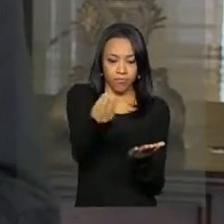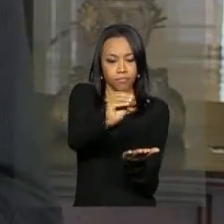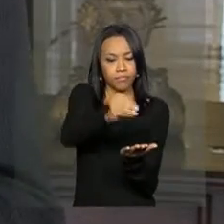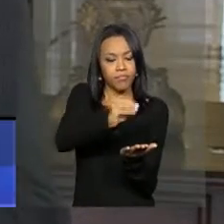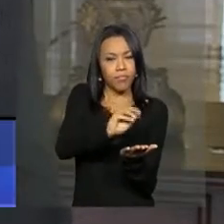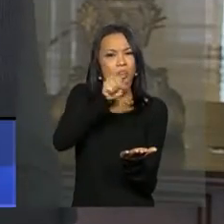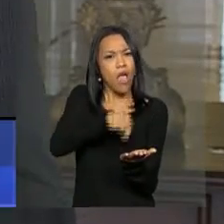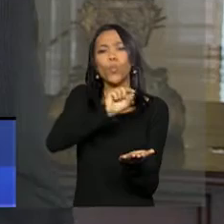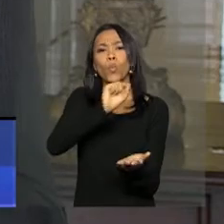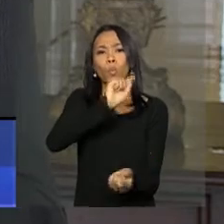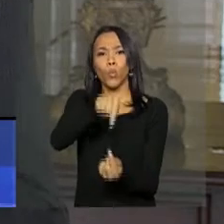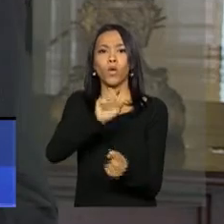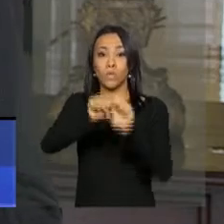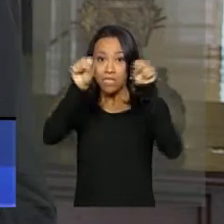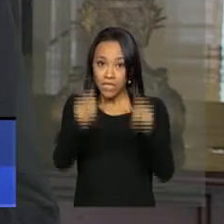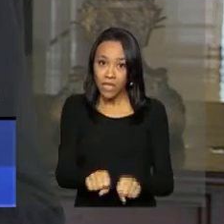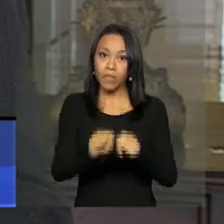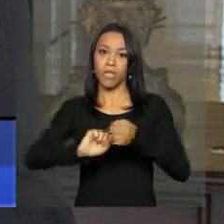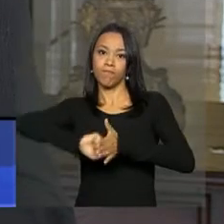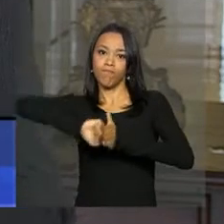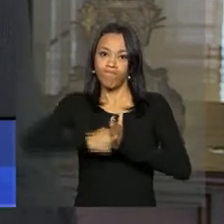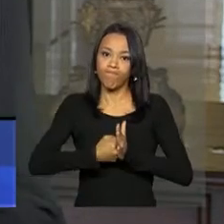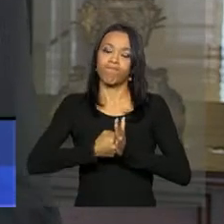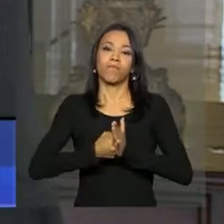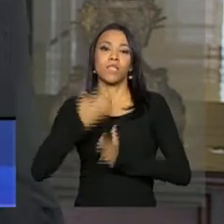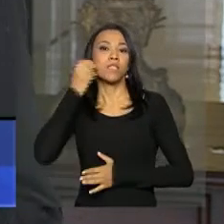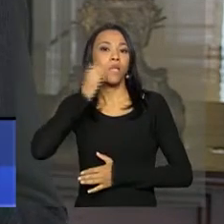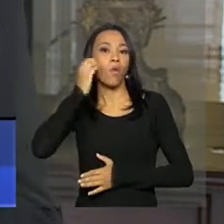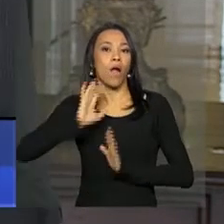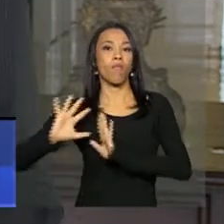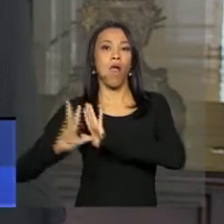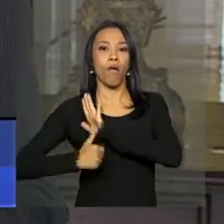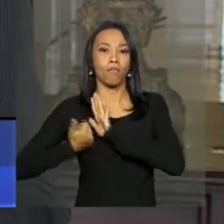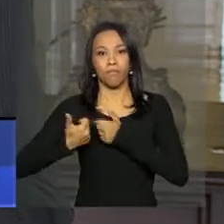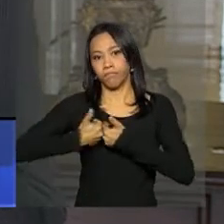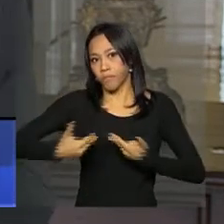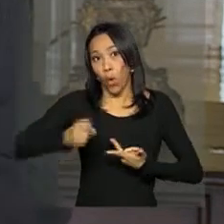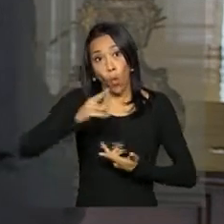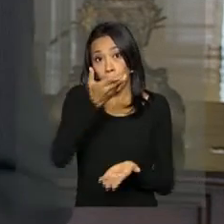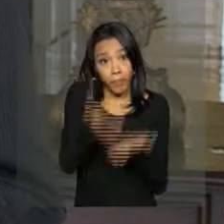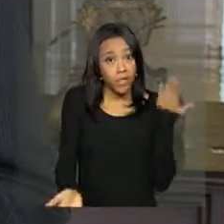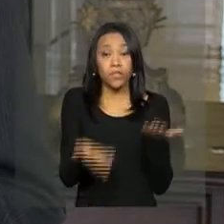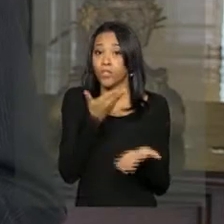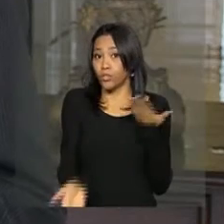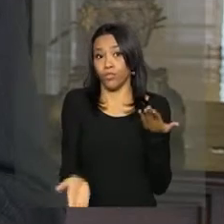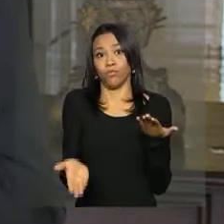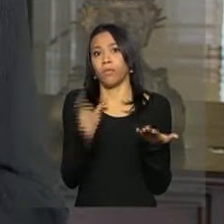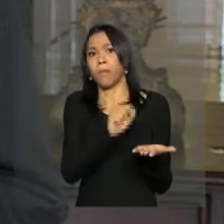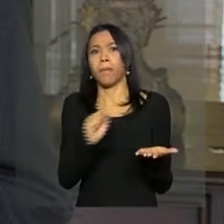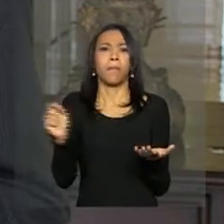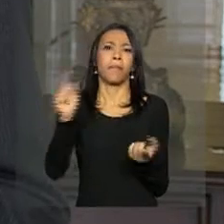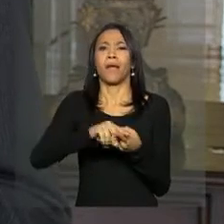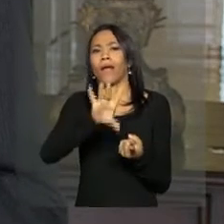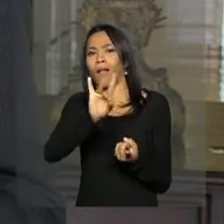sistema que bloqueia aparelhos celulares que foram roubados furtados ou perdidos de todas as operadoras de